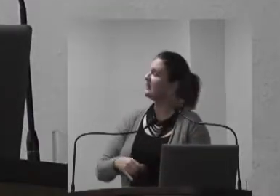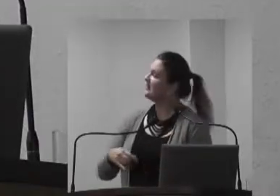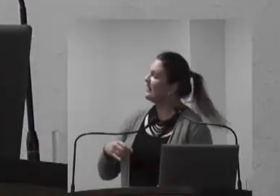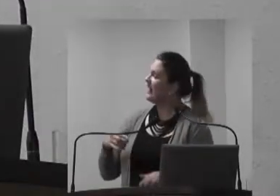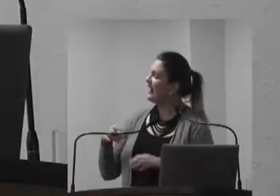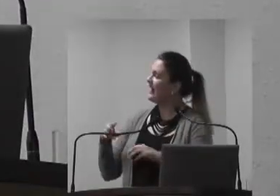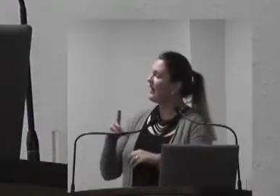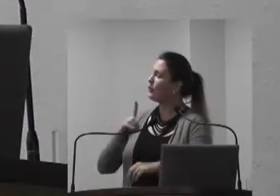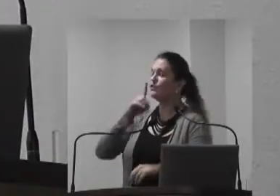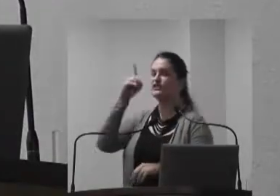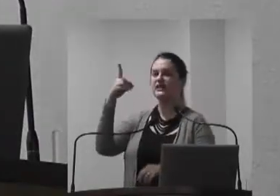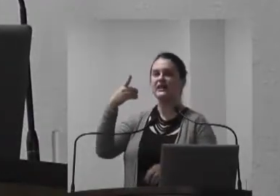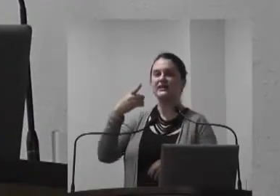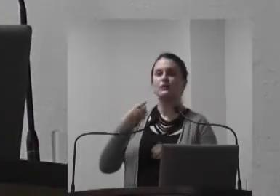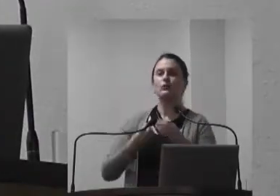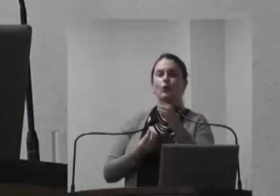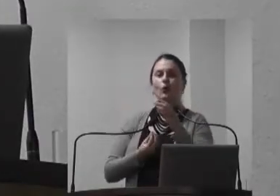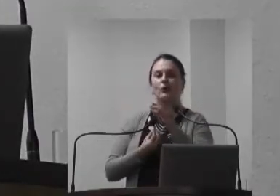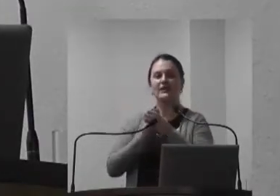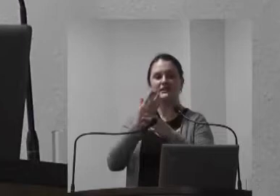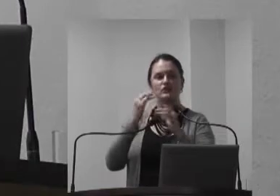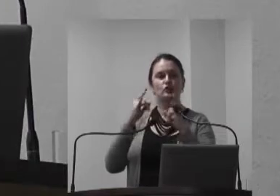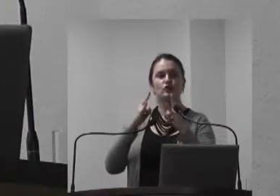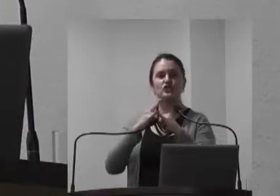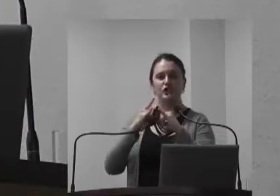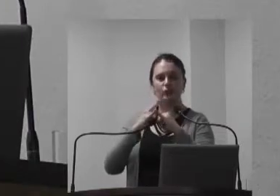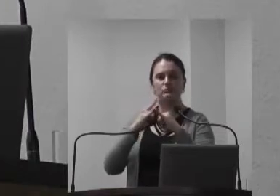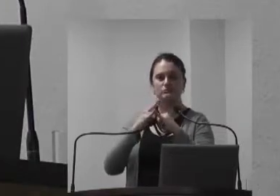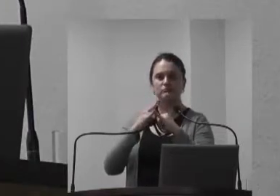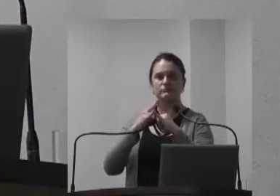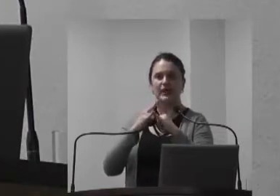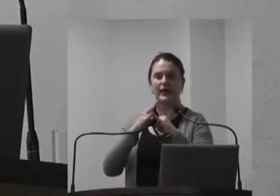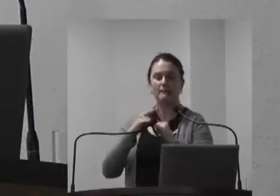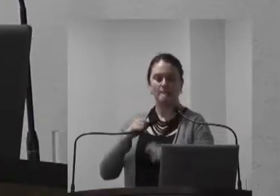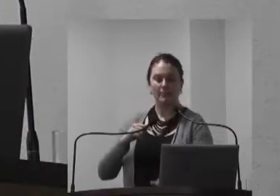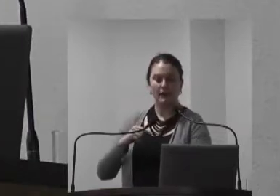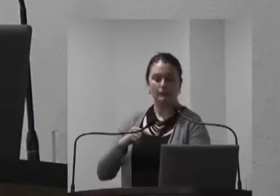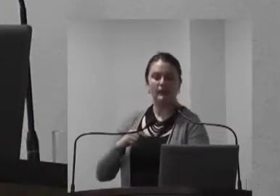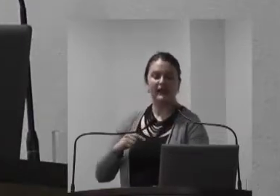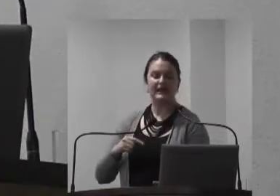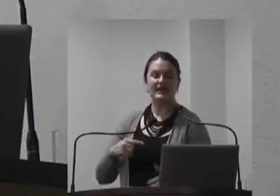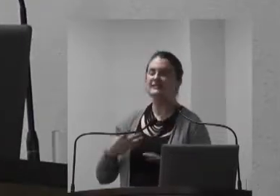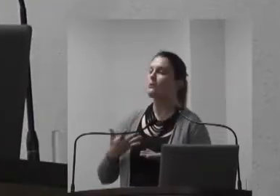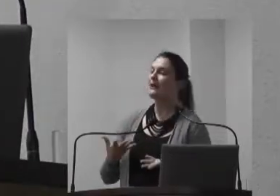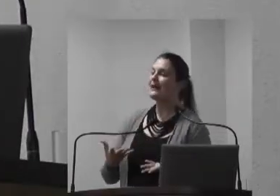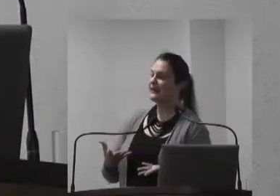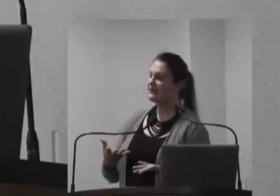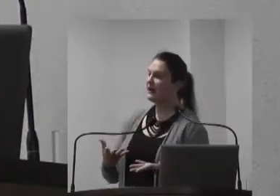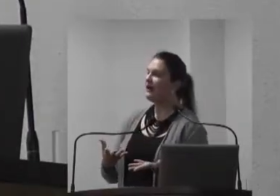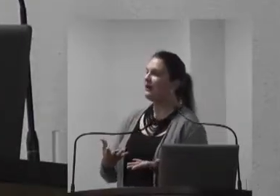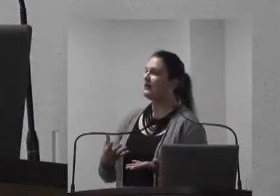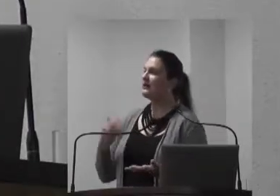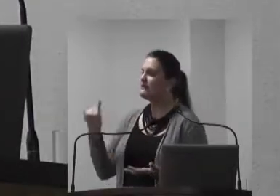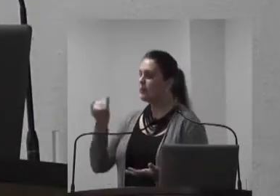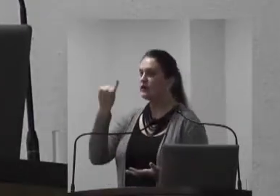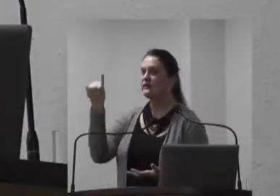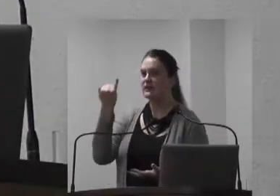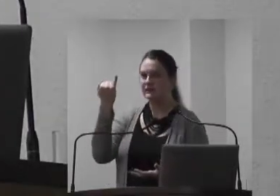trouxe aqui o dia que o INE surgiu, né? Por que essa é uma